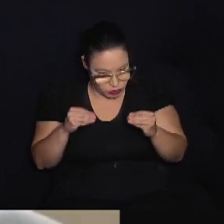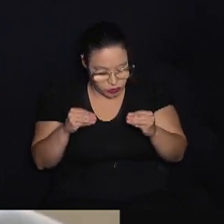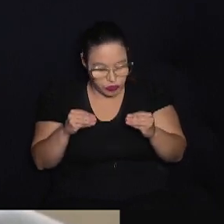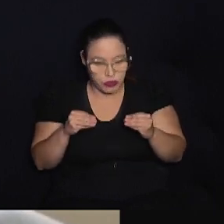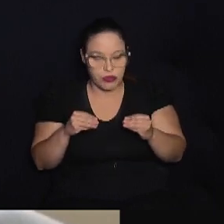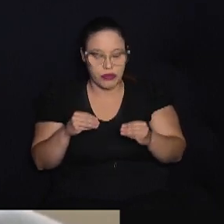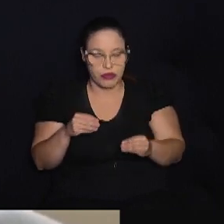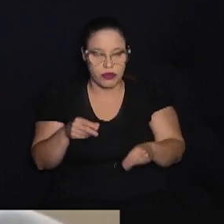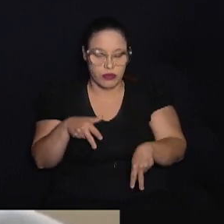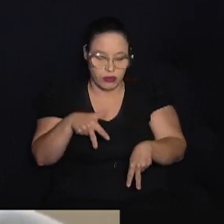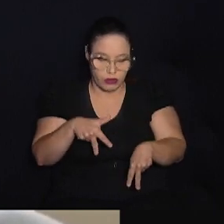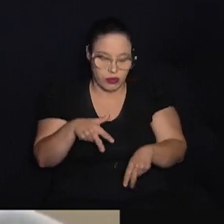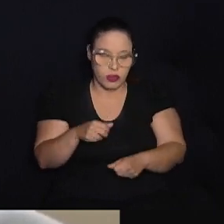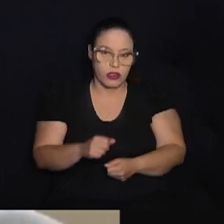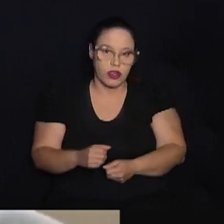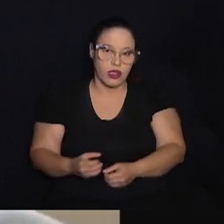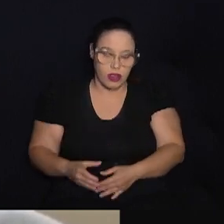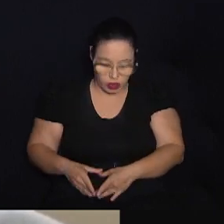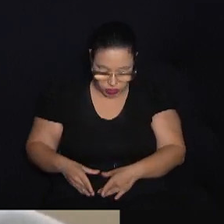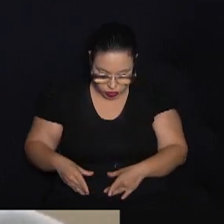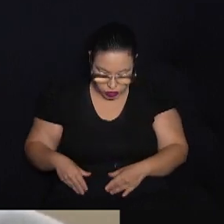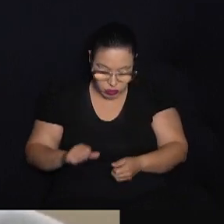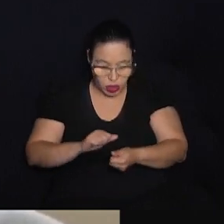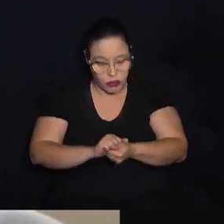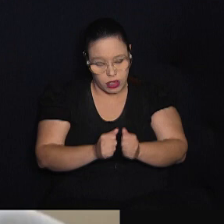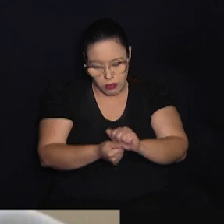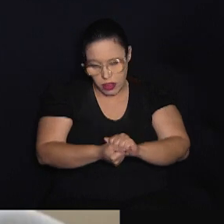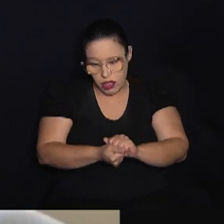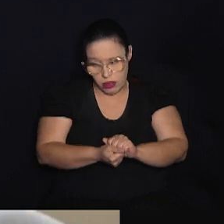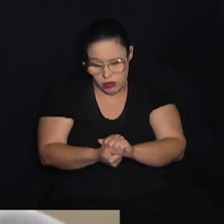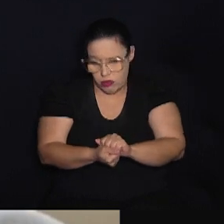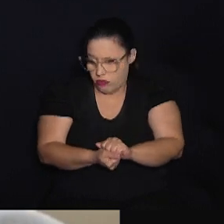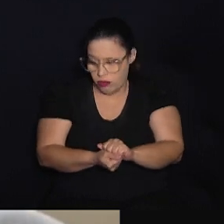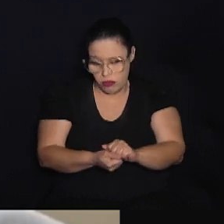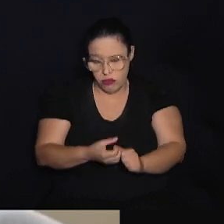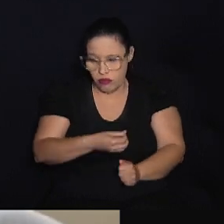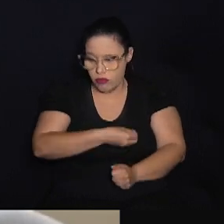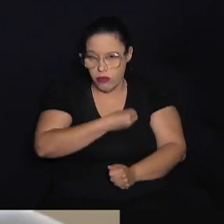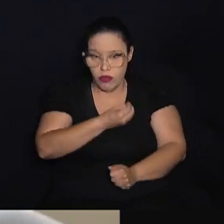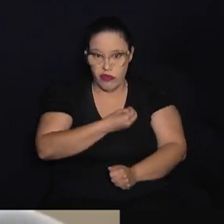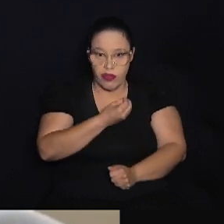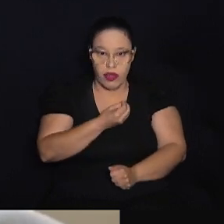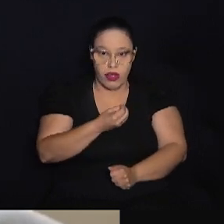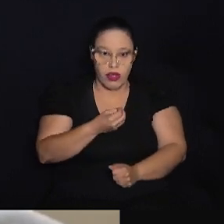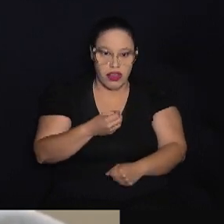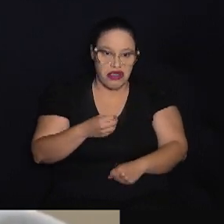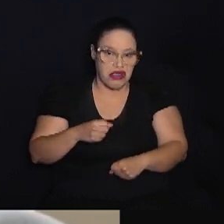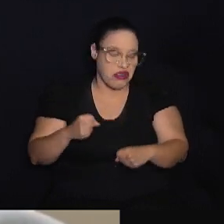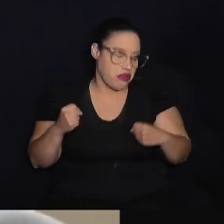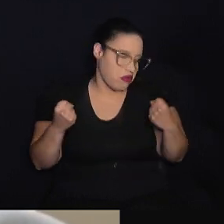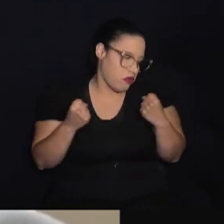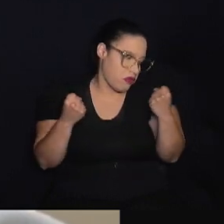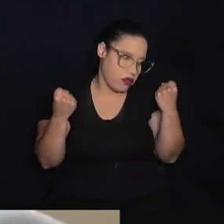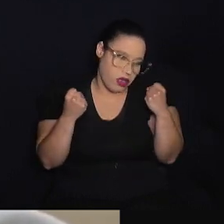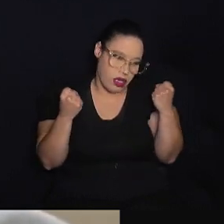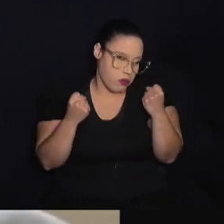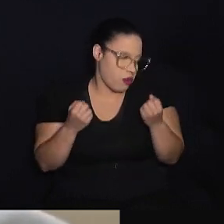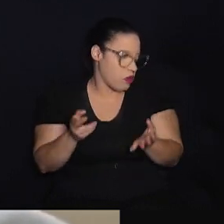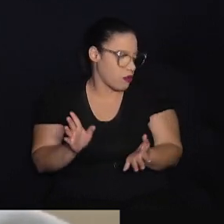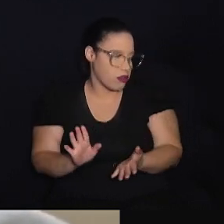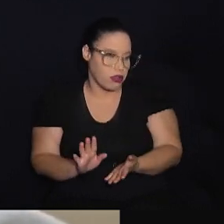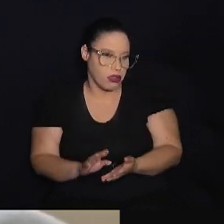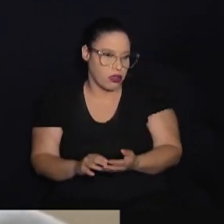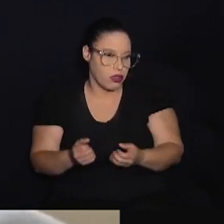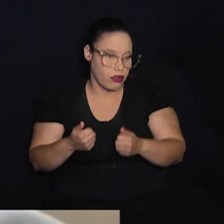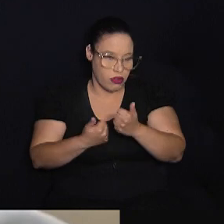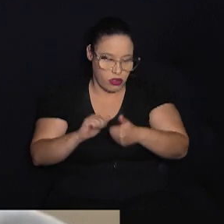paciente. E aí a bolsinha você vai se adaptando ao longo da vida, voltando até a fazer suas atividades, inclusive esporte,